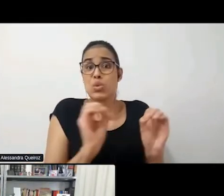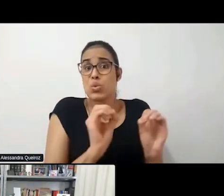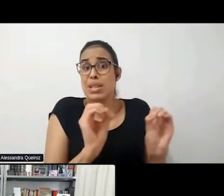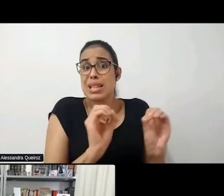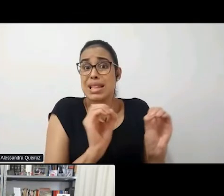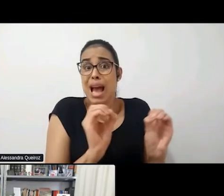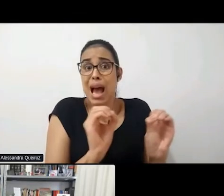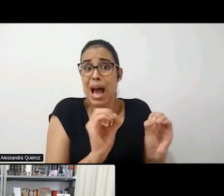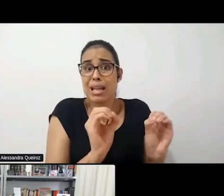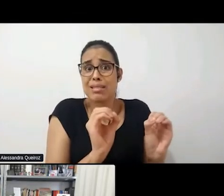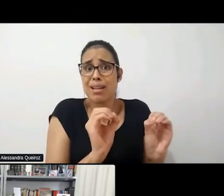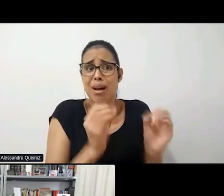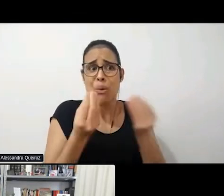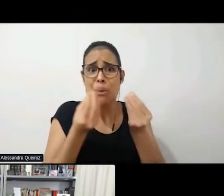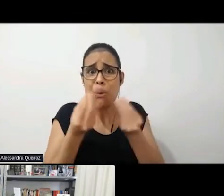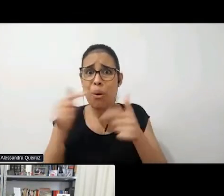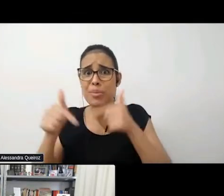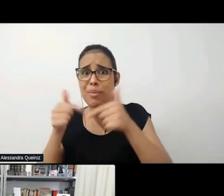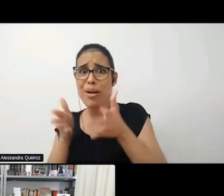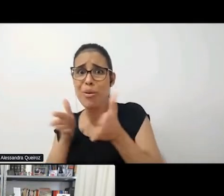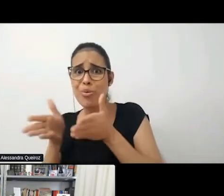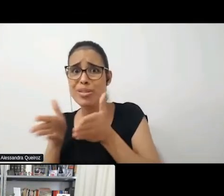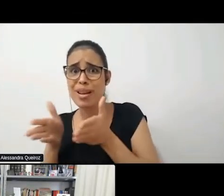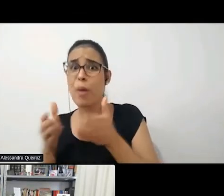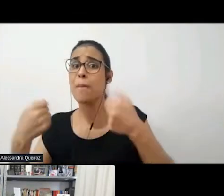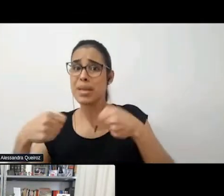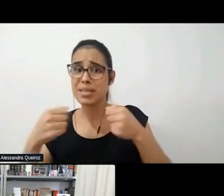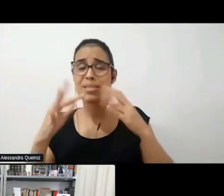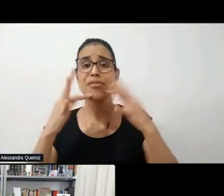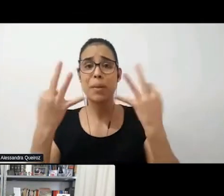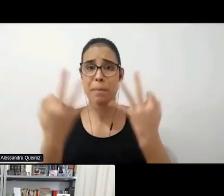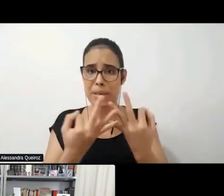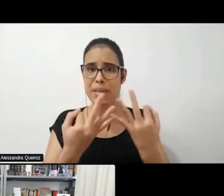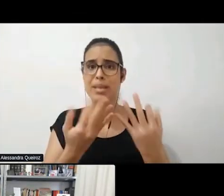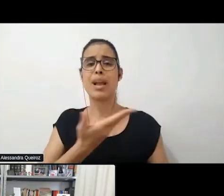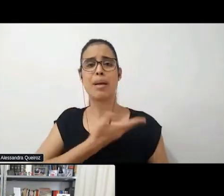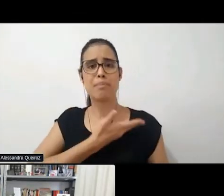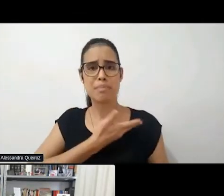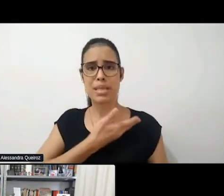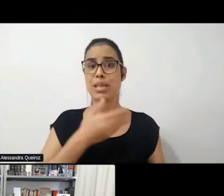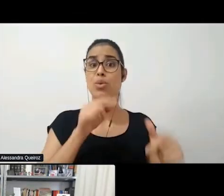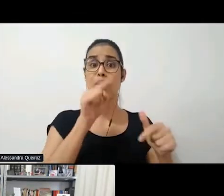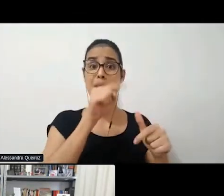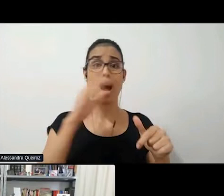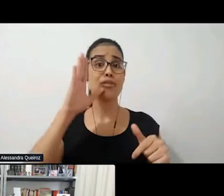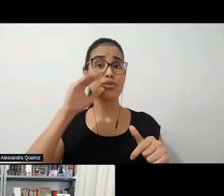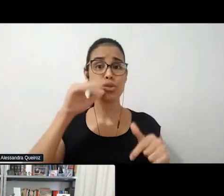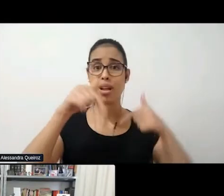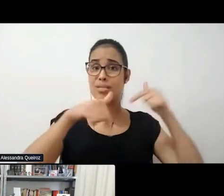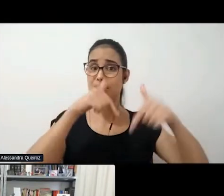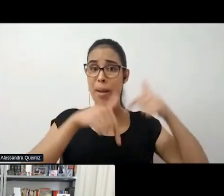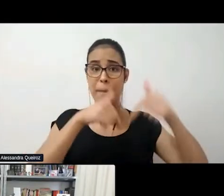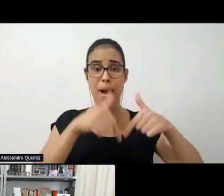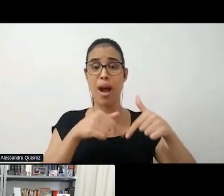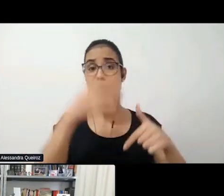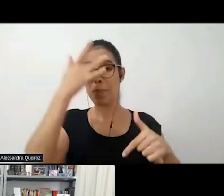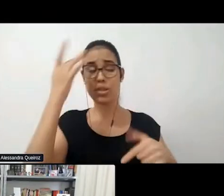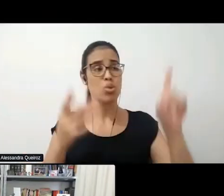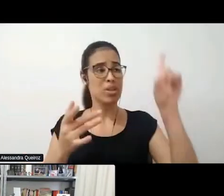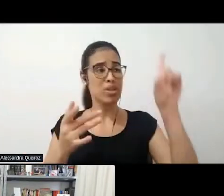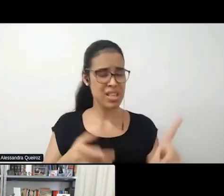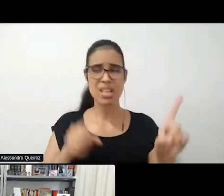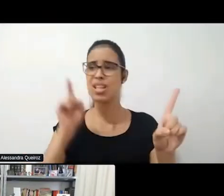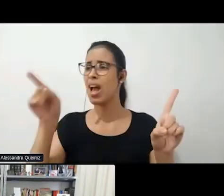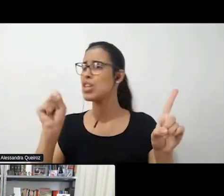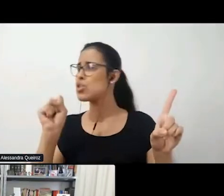eu não tenho familiares, colegas de trabalho, amigos, pessoas com deficiência, pessoas idosas,